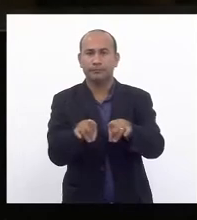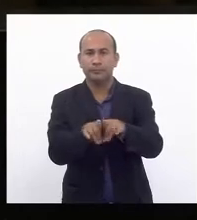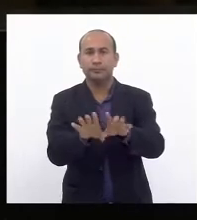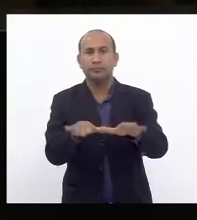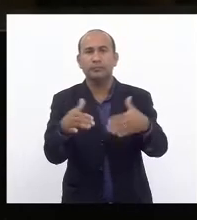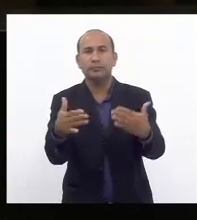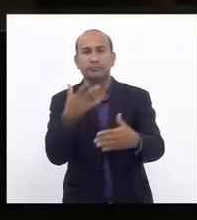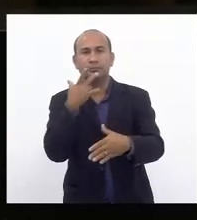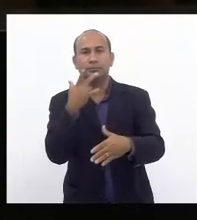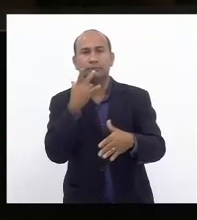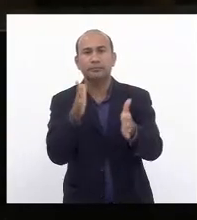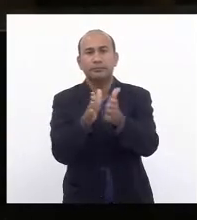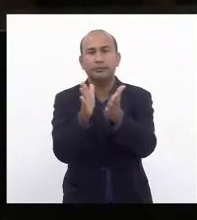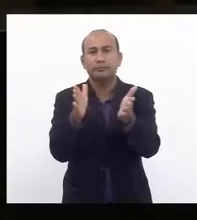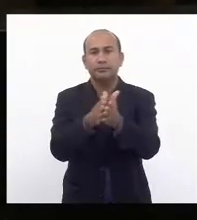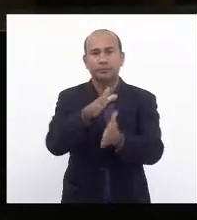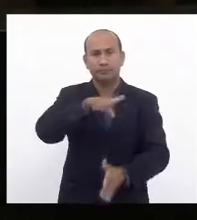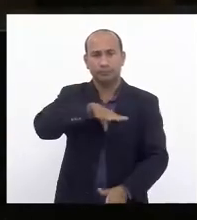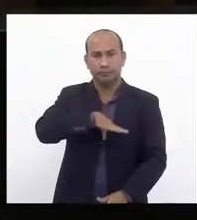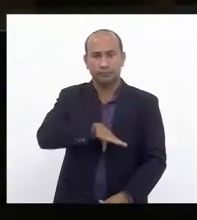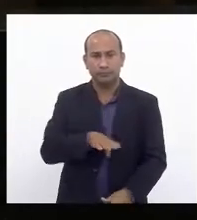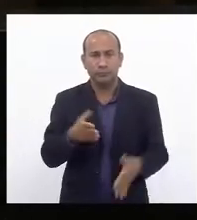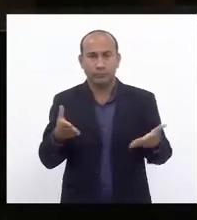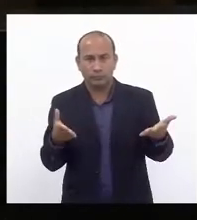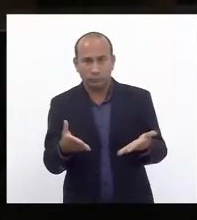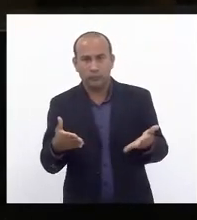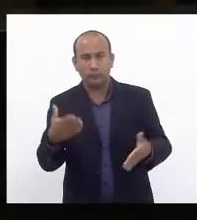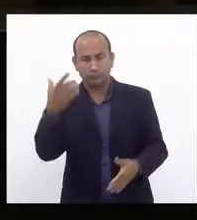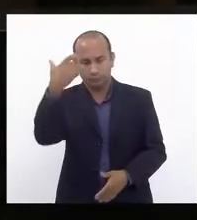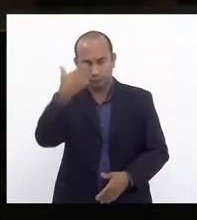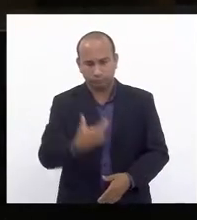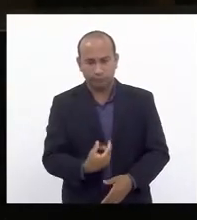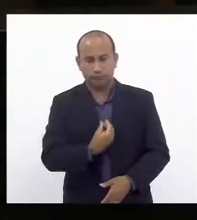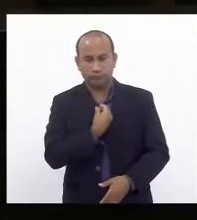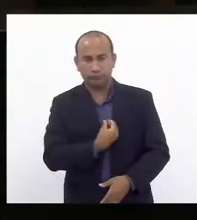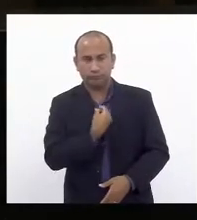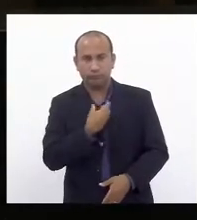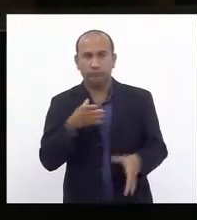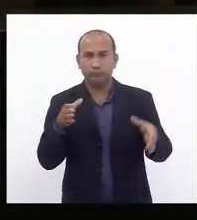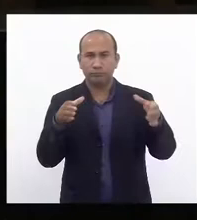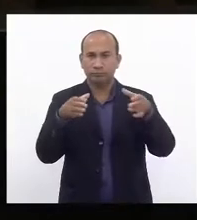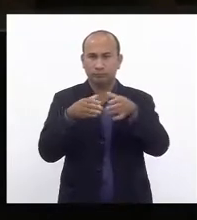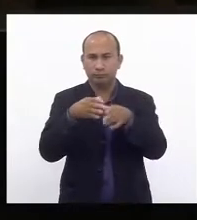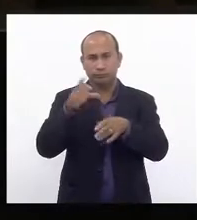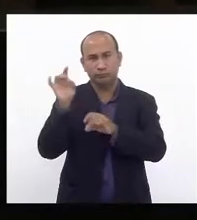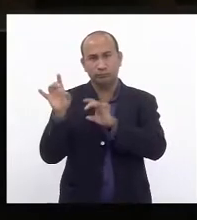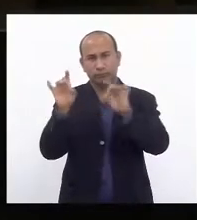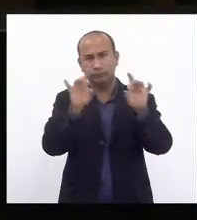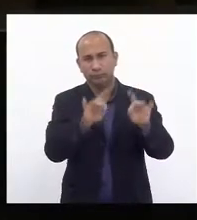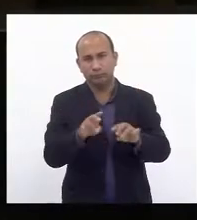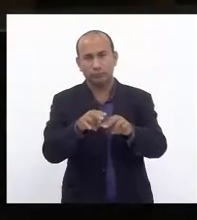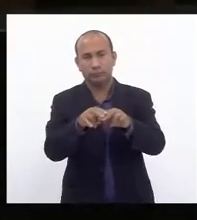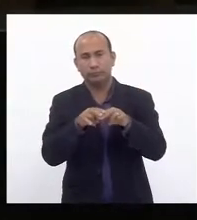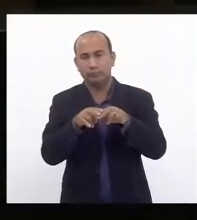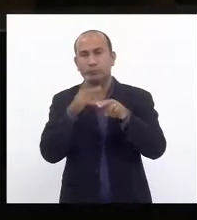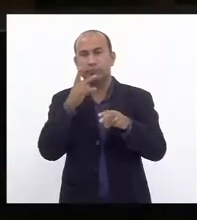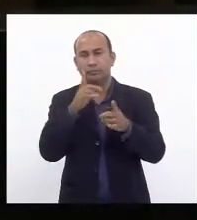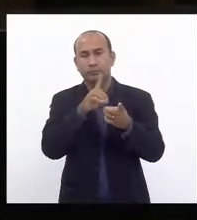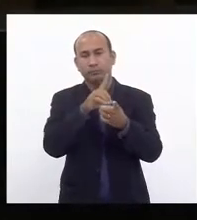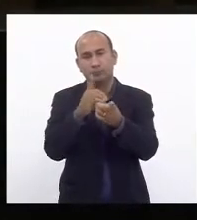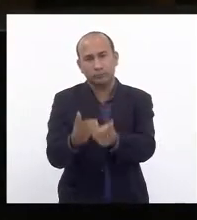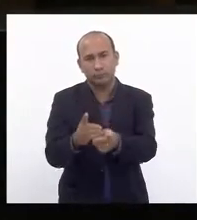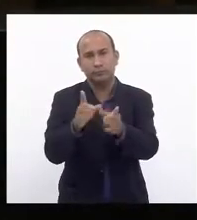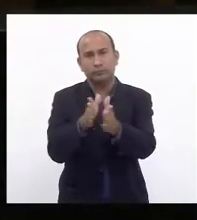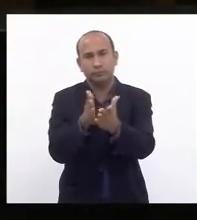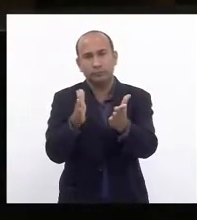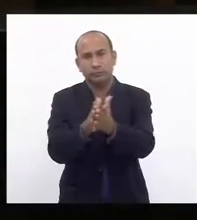de pobreza menstrual, e hoje eu presido nessa casa a Comissão Especial de Enfrentamento à Miséria e Combate à Pobreza, e não